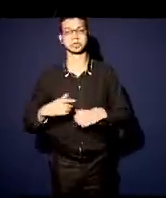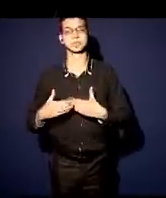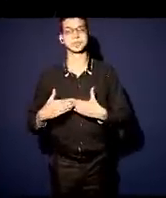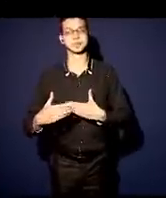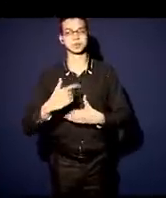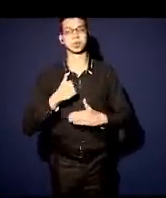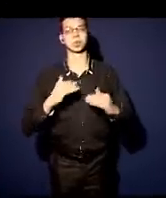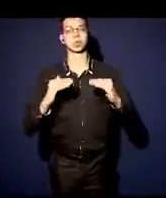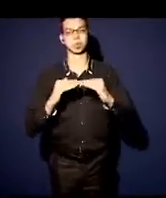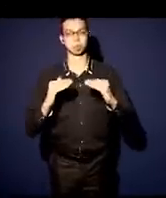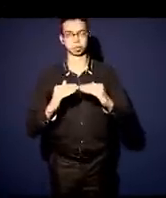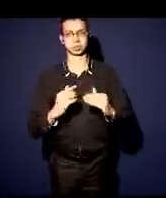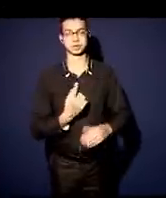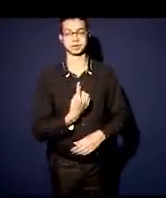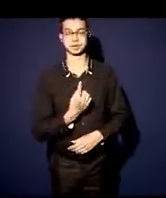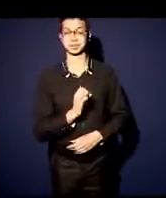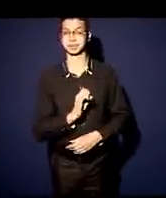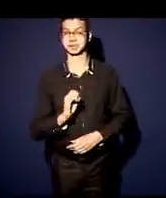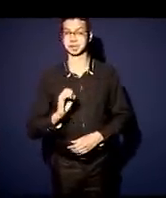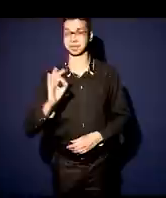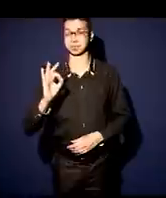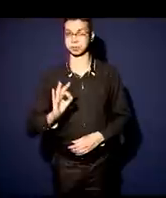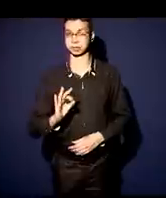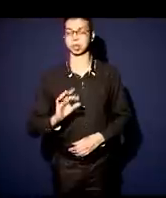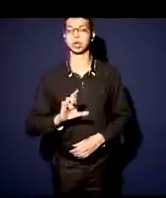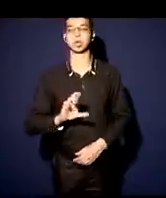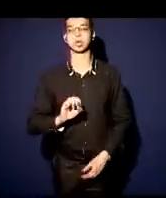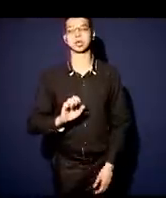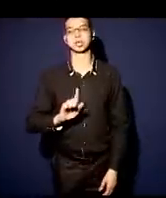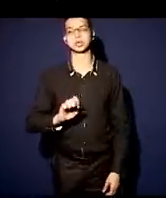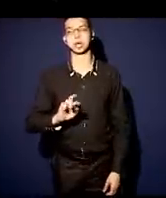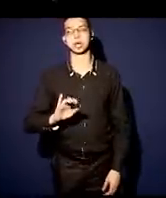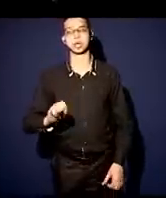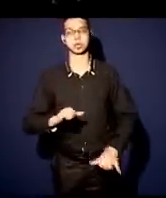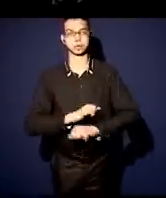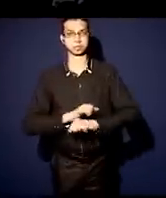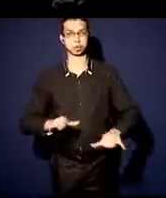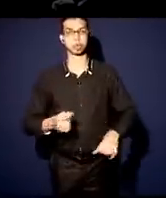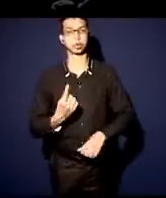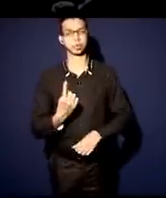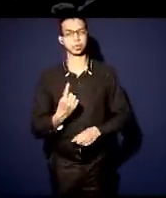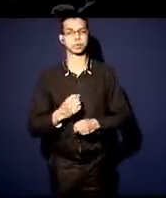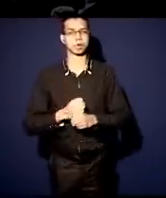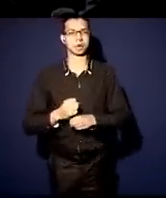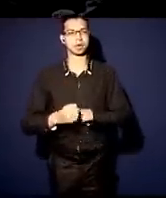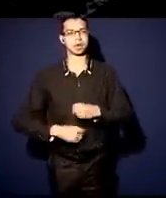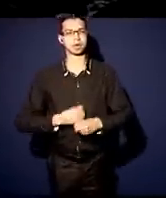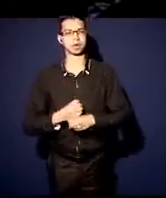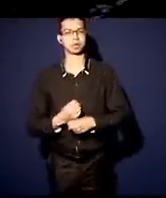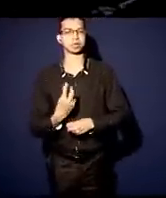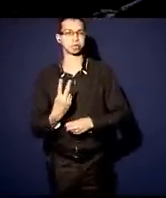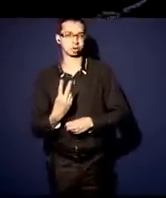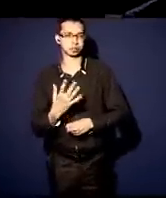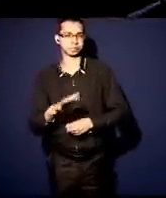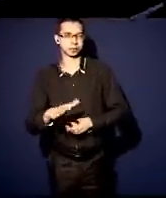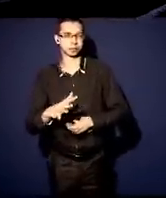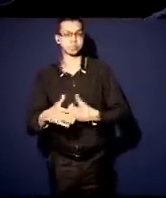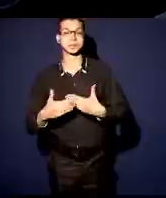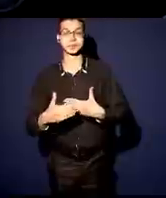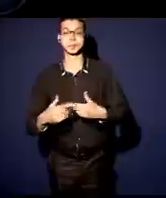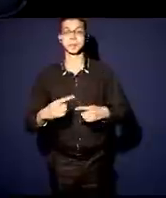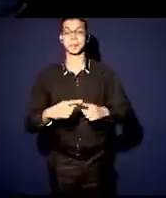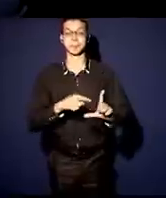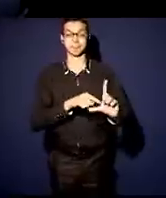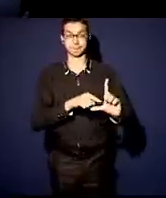100% com o Rogério nessa parte aí de 1, 2 anos na curva, né? De que o mercado está precificando cortes